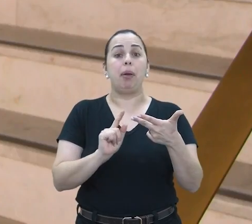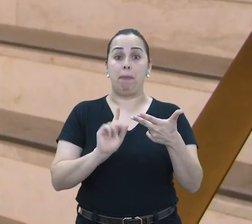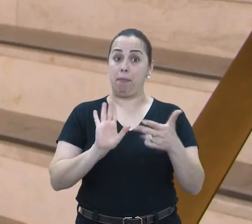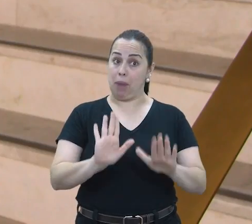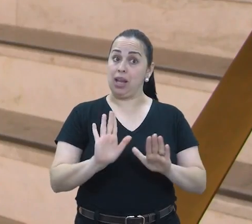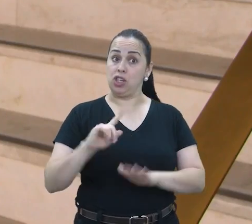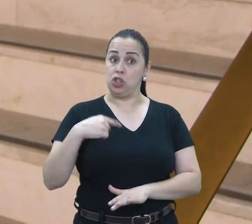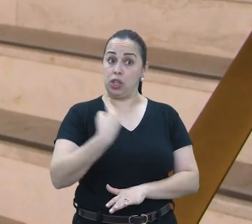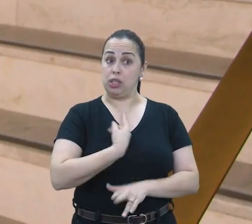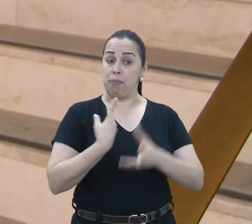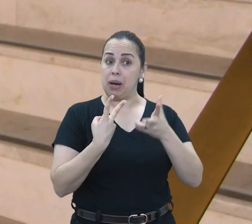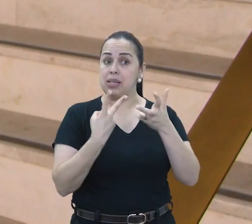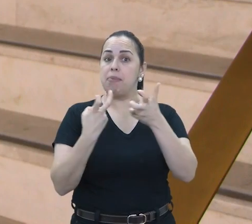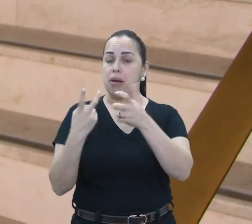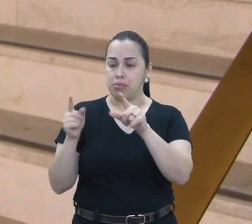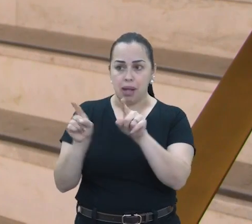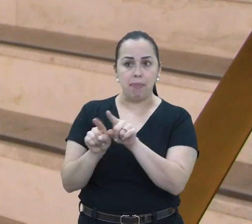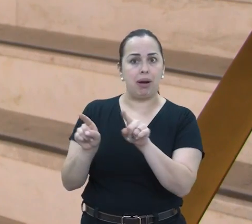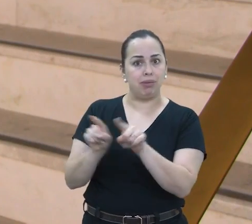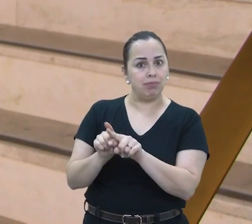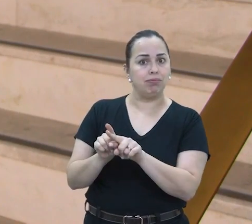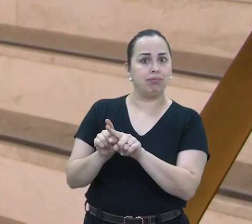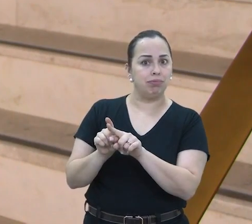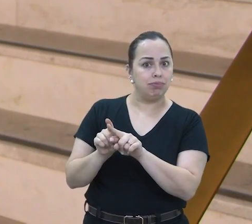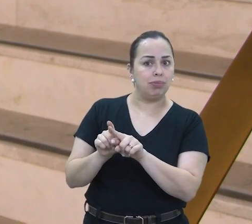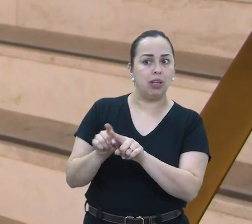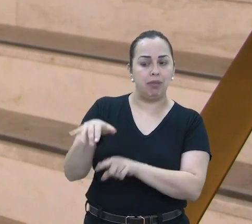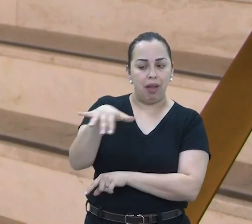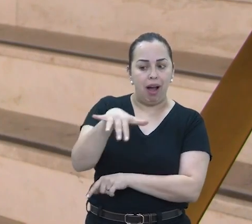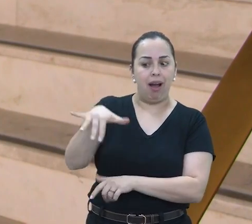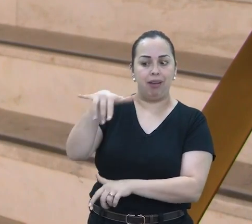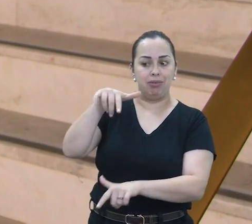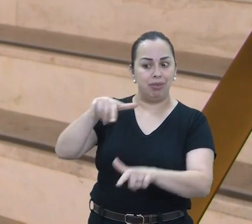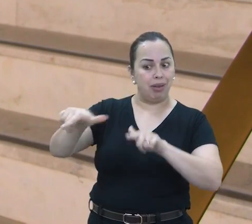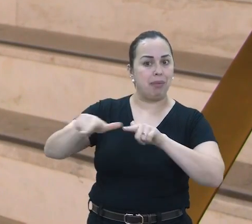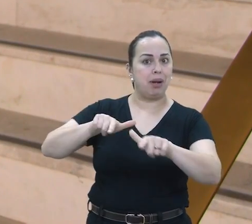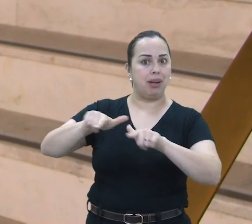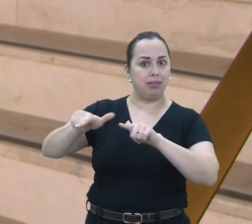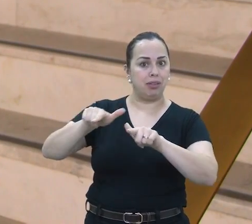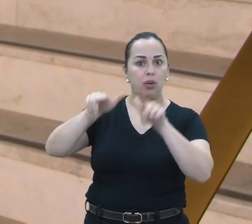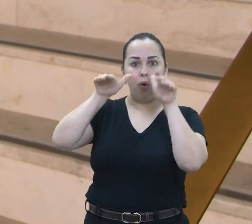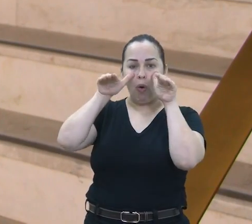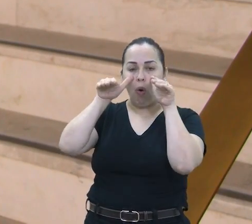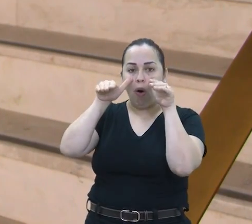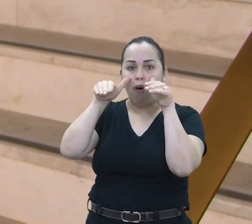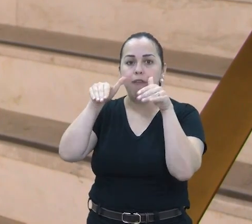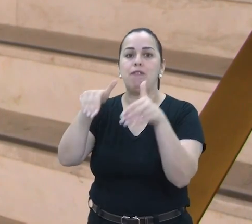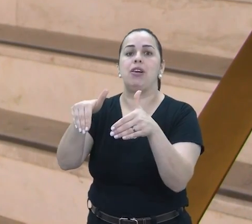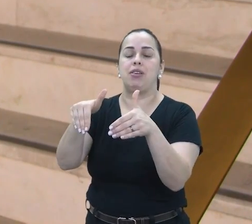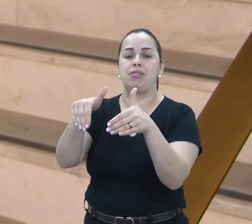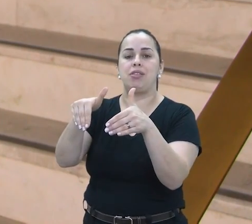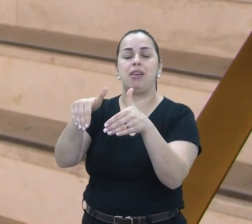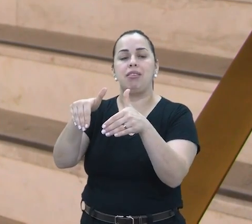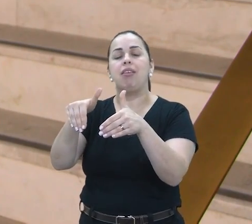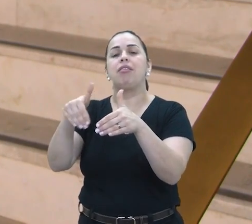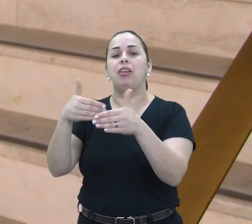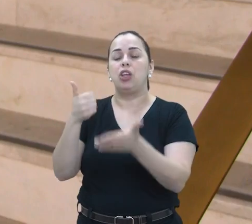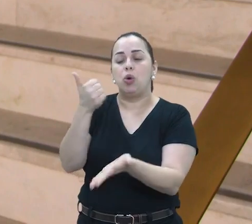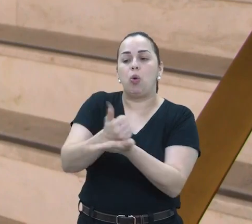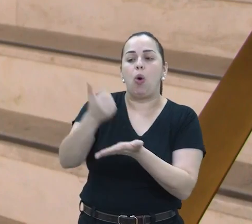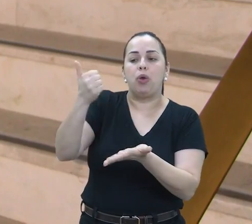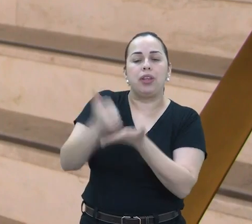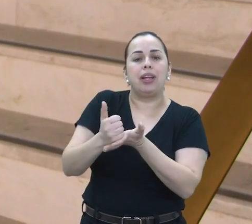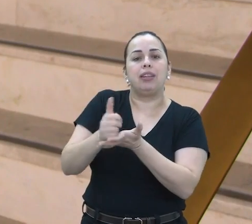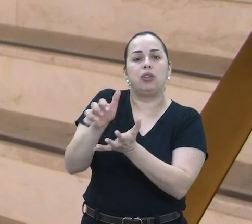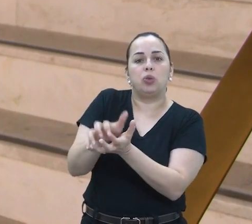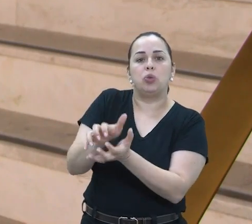Mas nós estamos vendo também aí o mundo do mercado do trabalho focado numa economia grisalha, né? Que a gente tem chamado